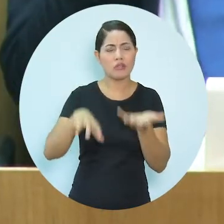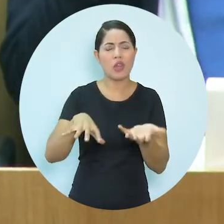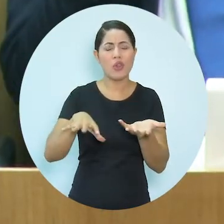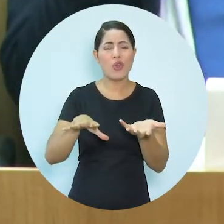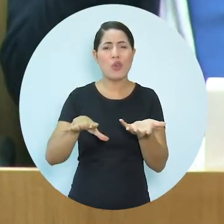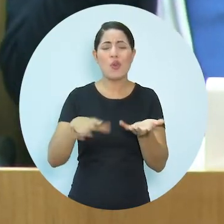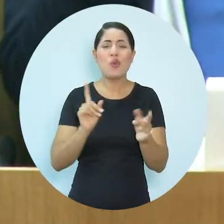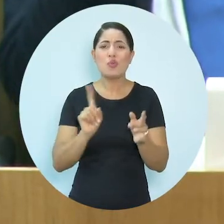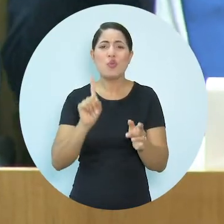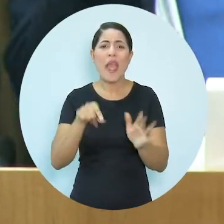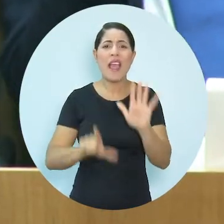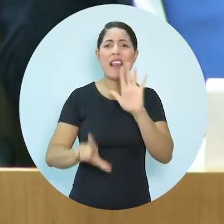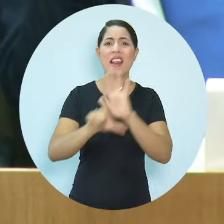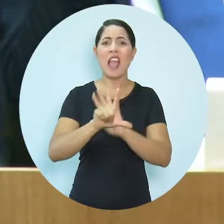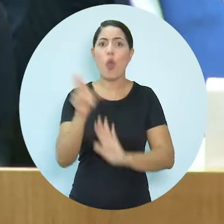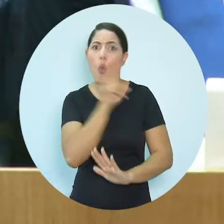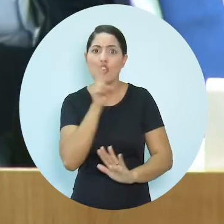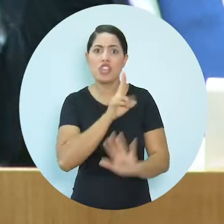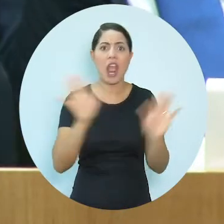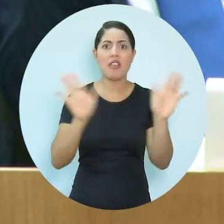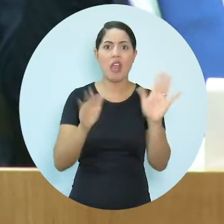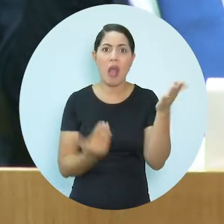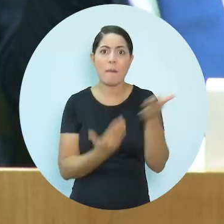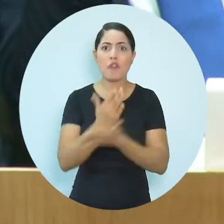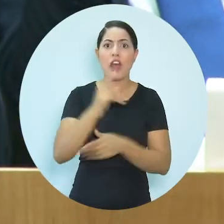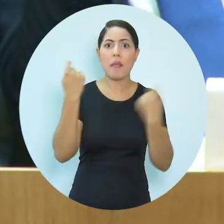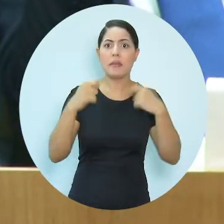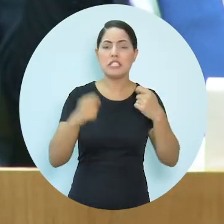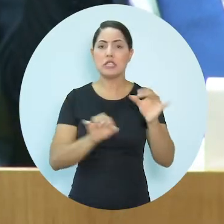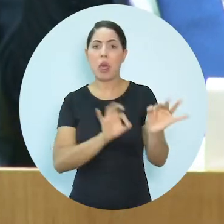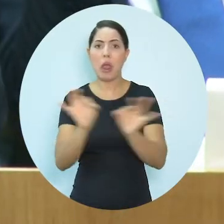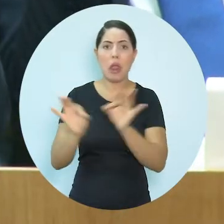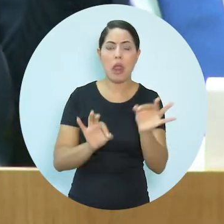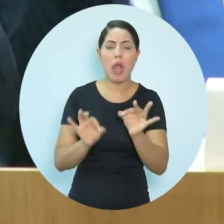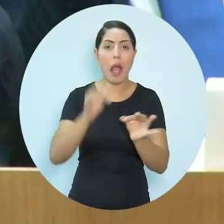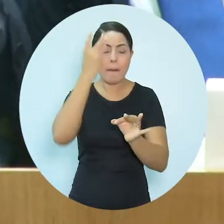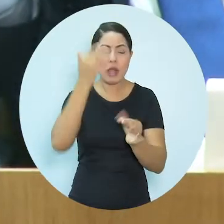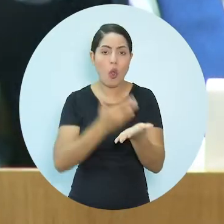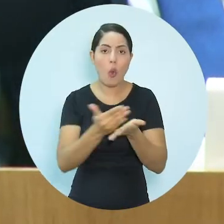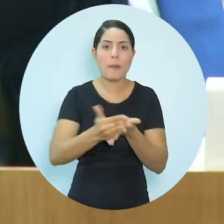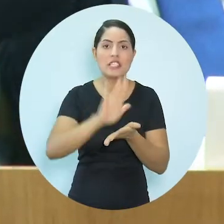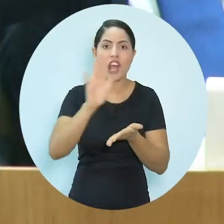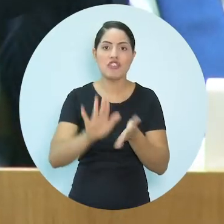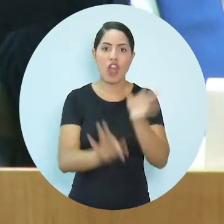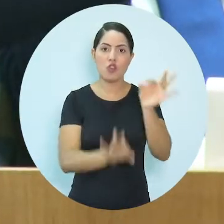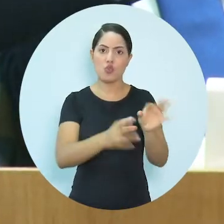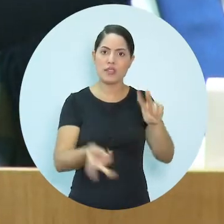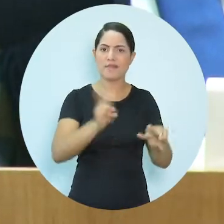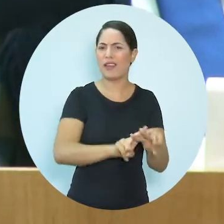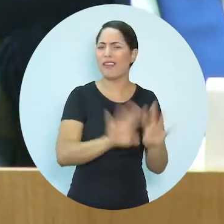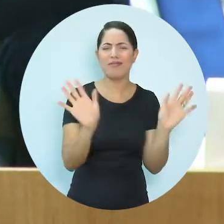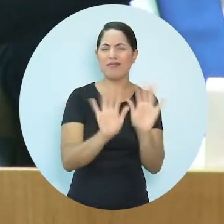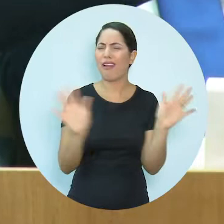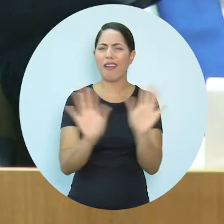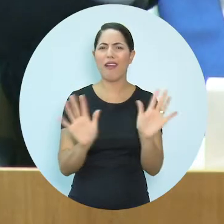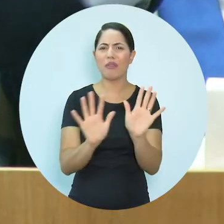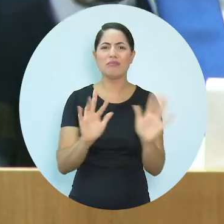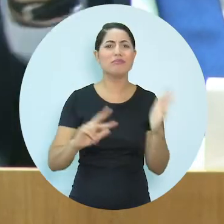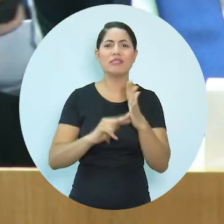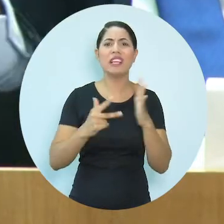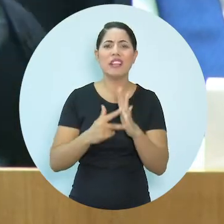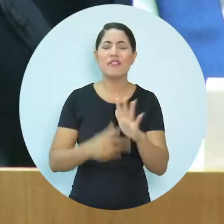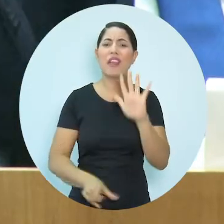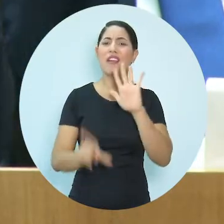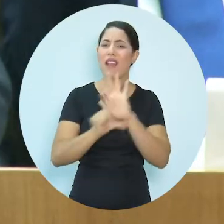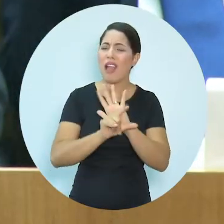Congresso Nacional. Não é uma legislação de emergência aprovada para colocar a partir da manhã juízes na